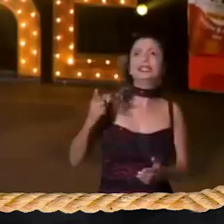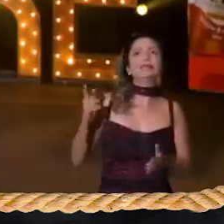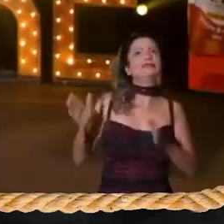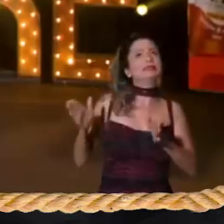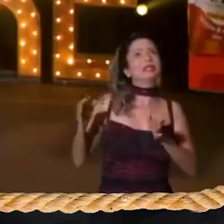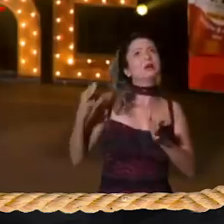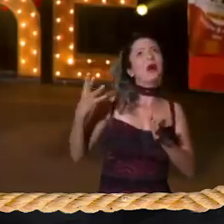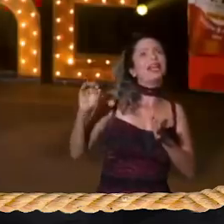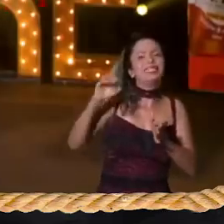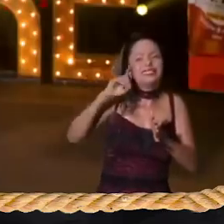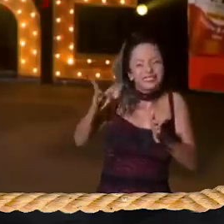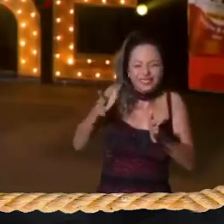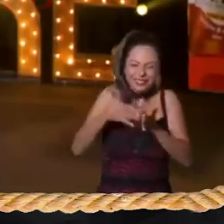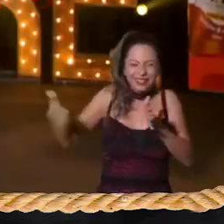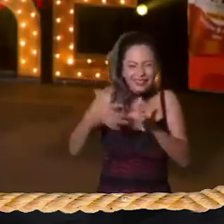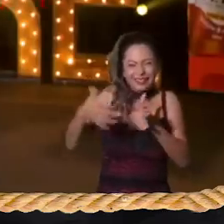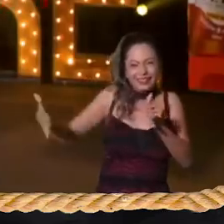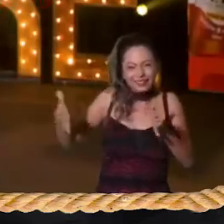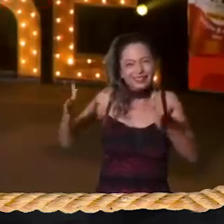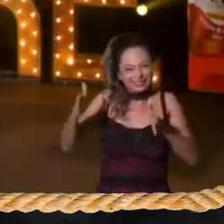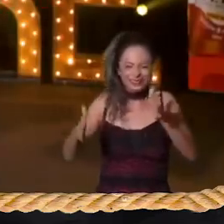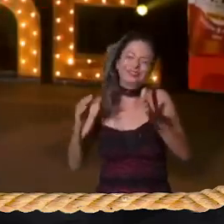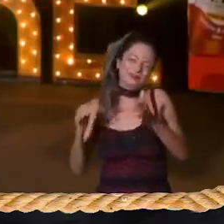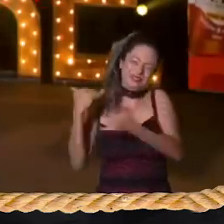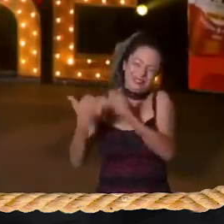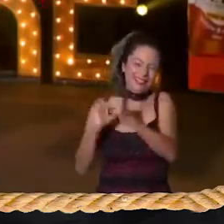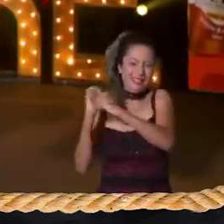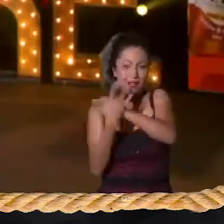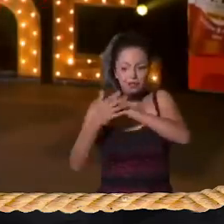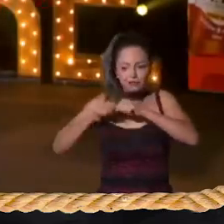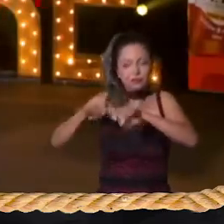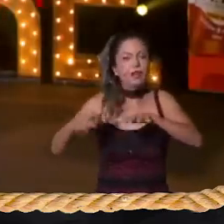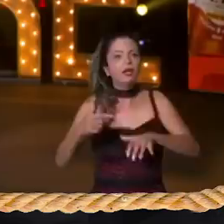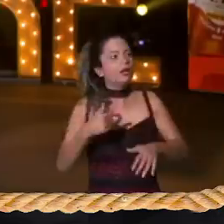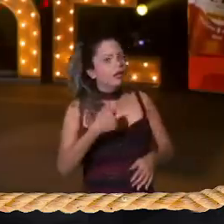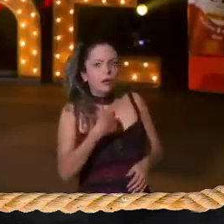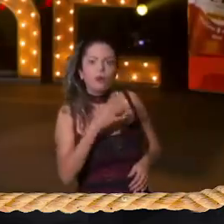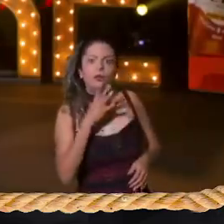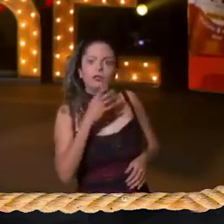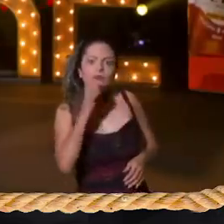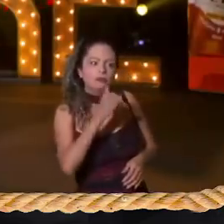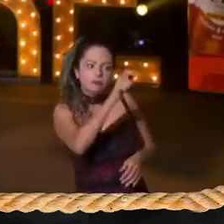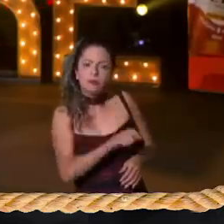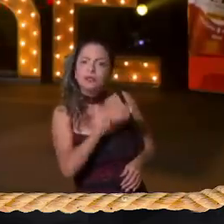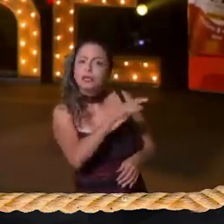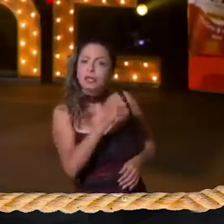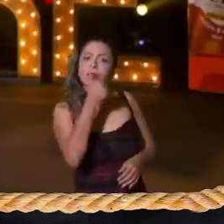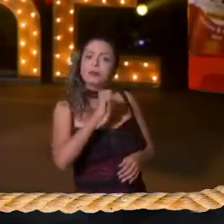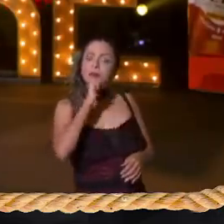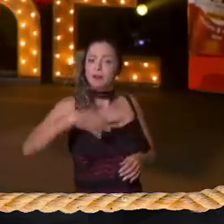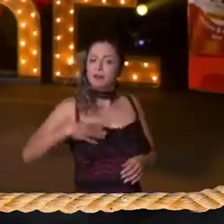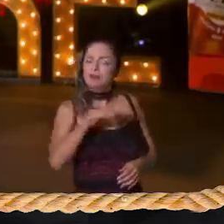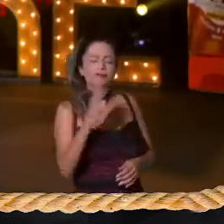Rapaz, eu conheci a mãe da minha filha também, tive oportunidade, tá até morando lá em casa. Não tô casado com ela não, gente, eu não tenho... mas eu conheci ela, pensa numa mulher maravilhosa, gente boa.